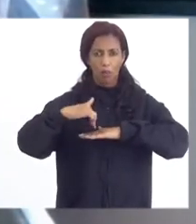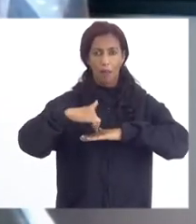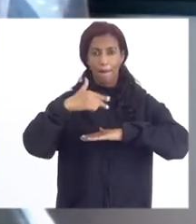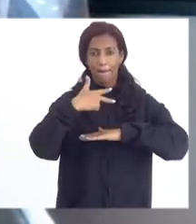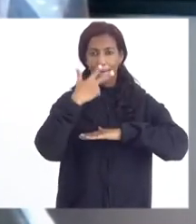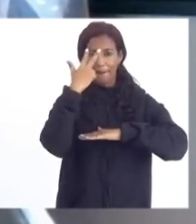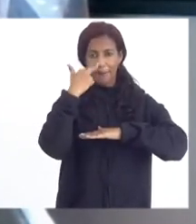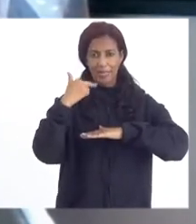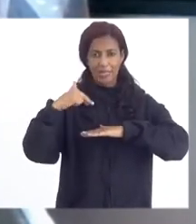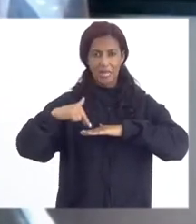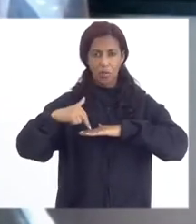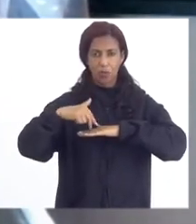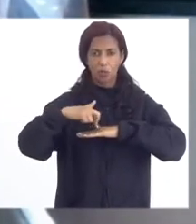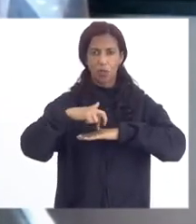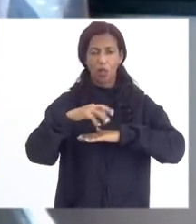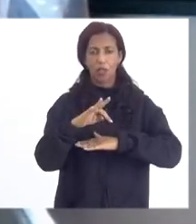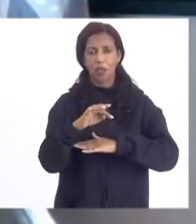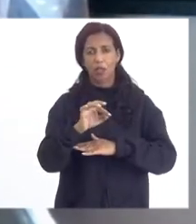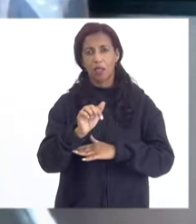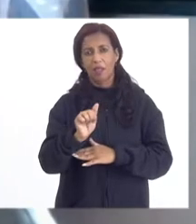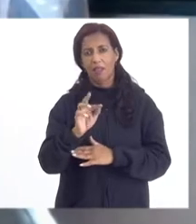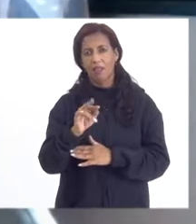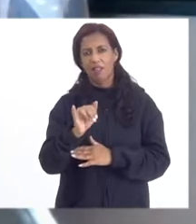Tem que saber qual é o artigo.